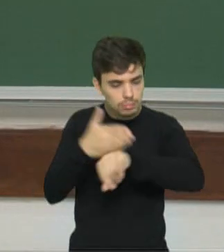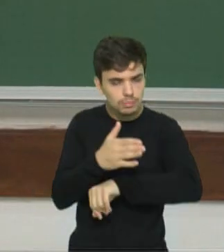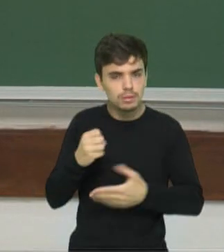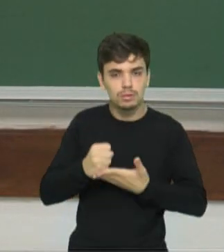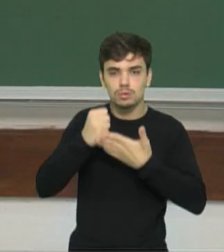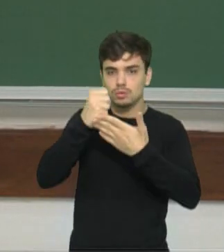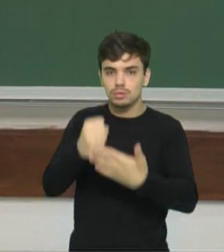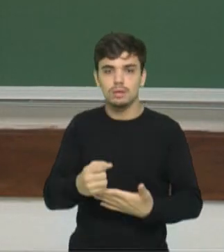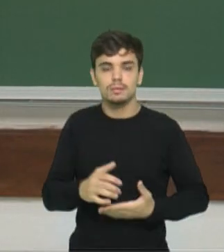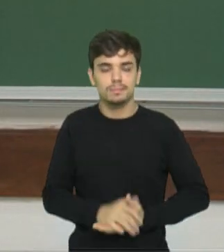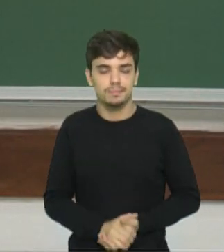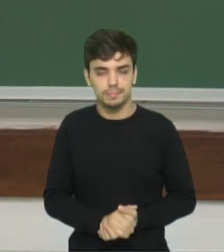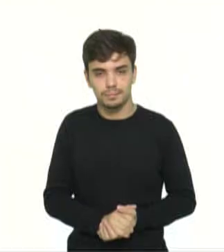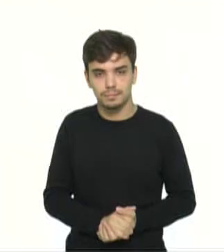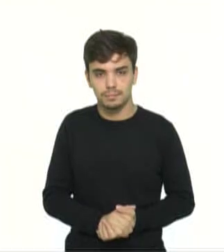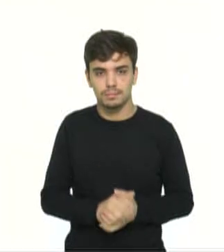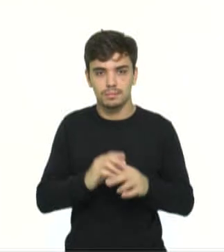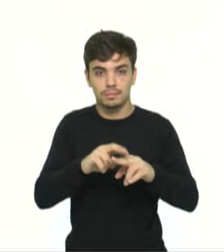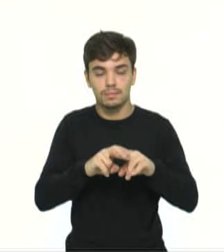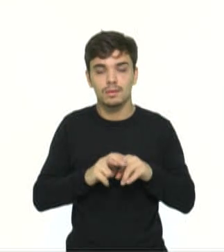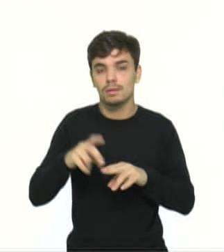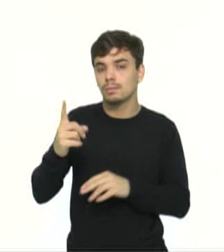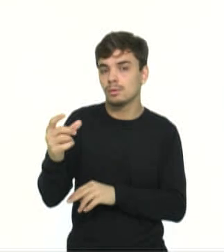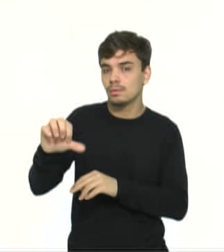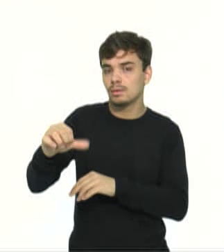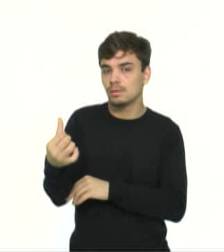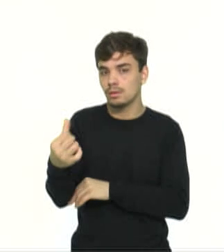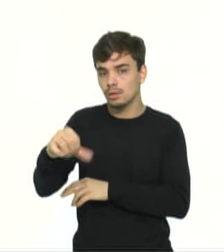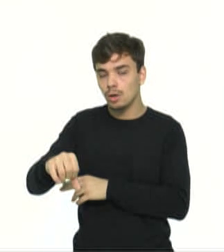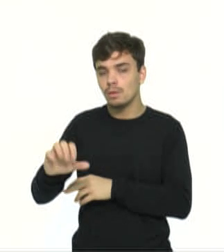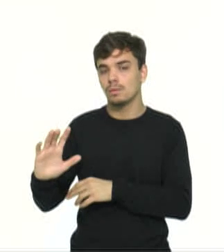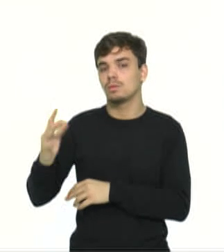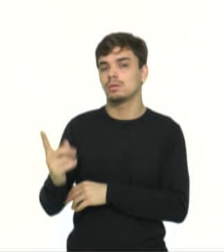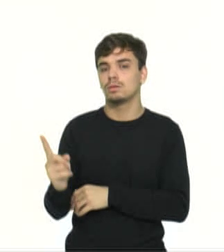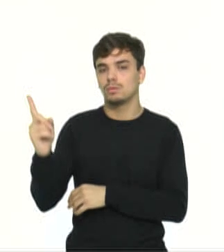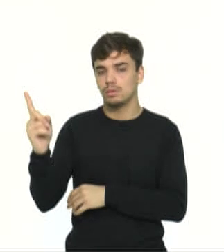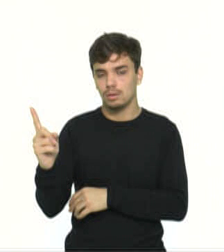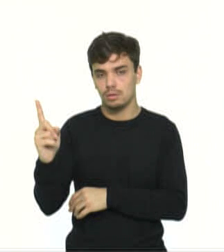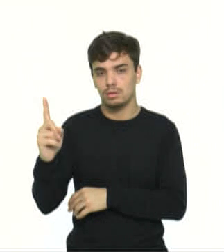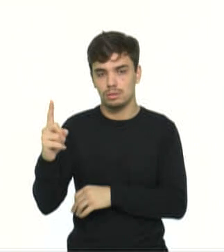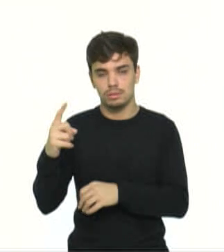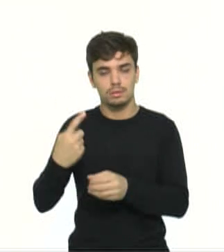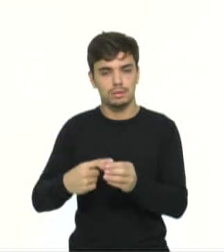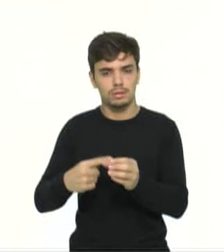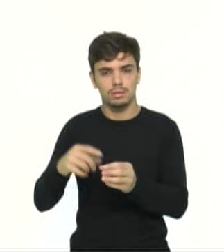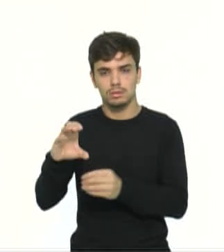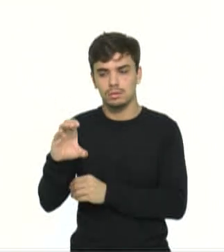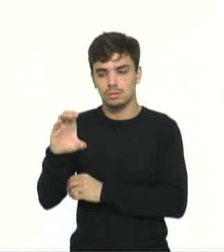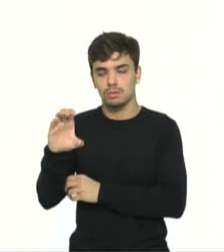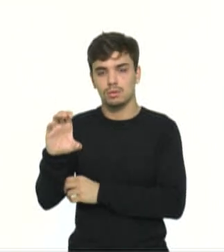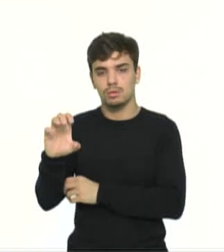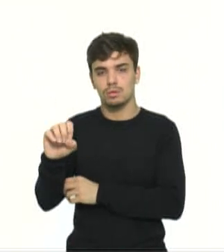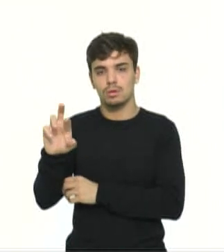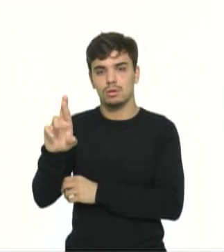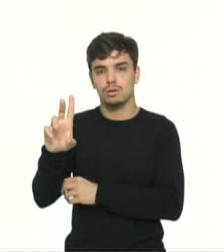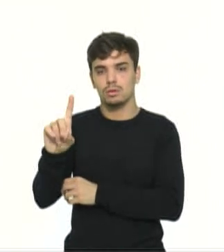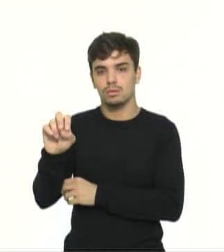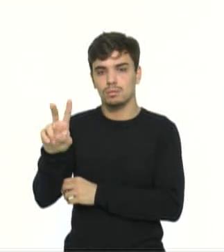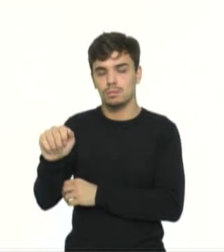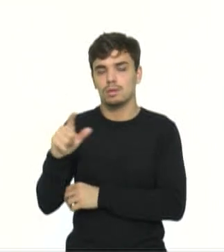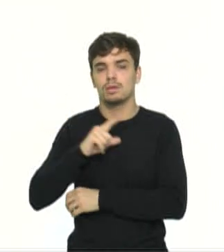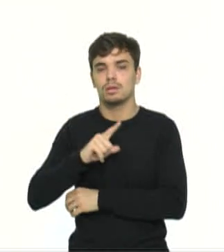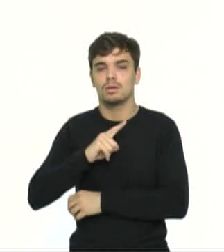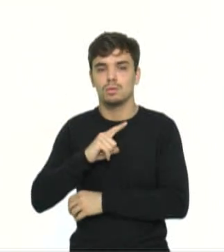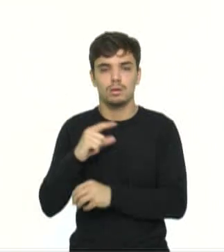regimes militares. Em 1969, aconteceu na cidade de Córdoba, um movimento chamado Cordobaço, né, que foi uma